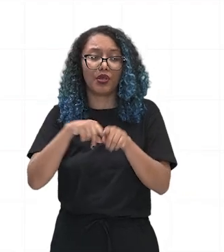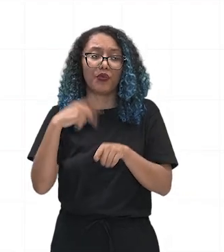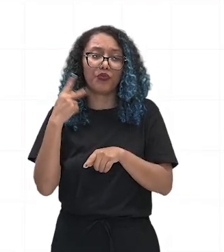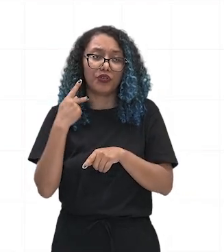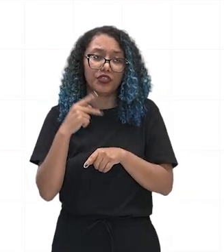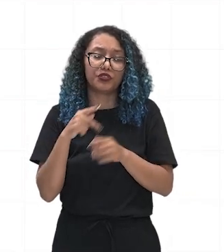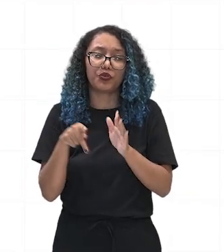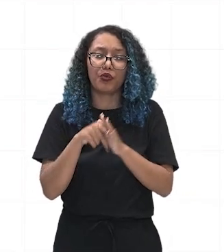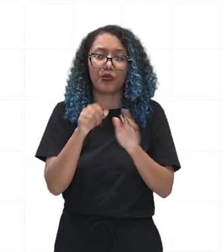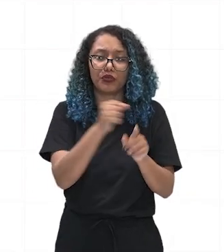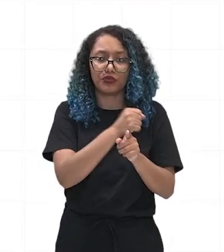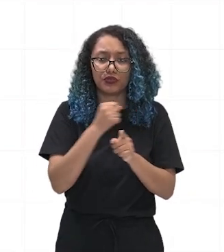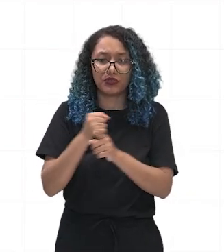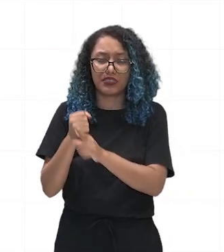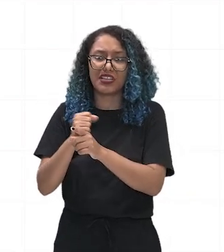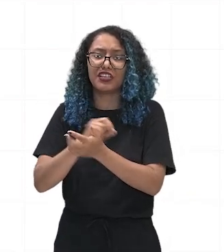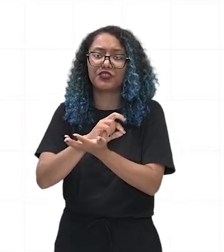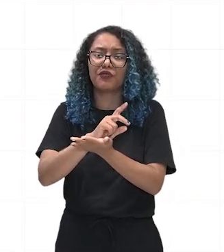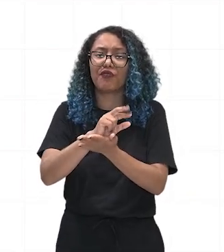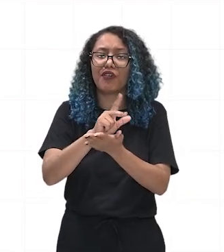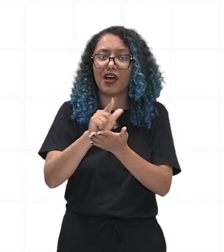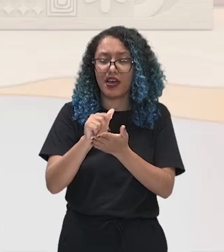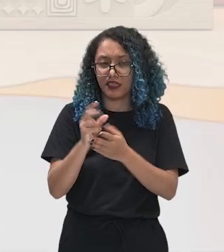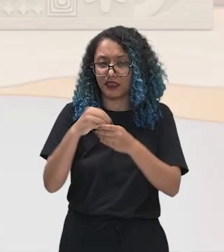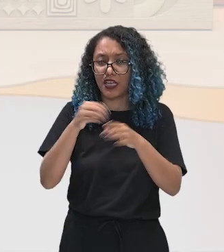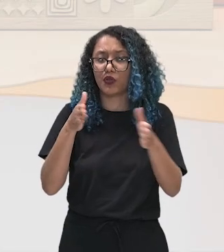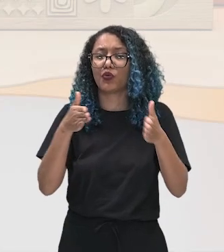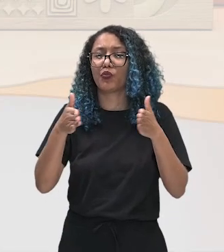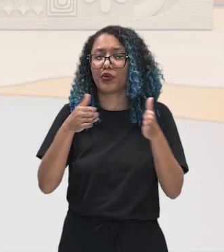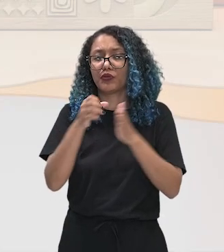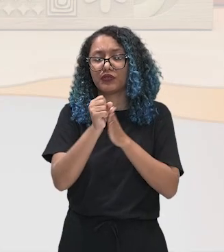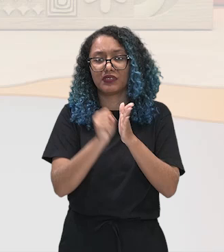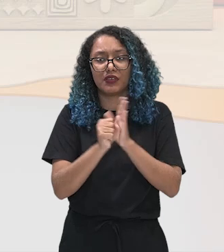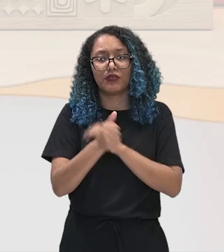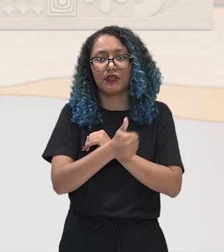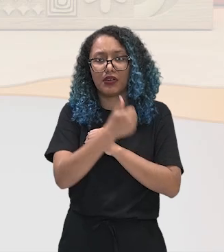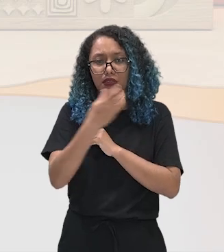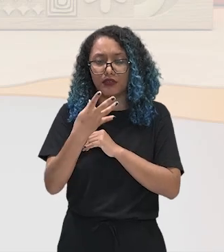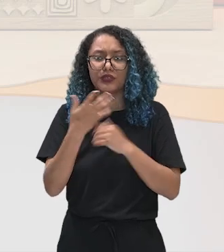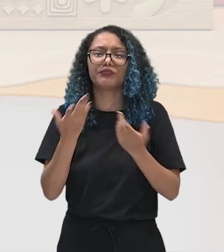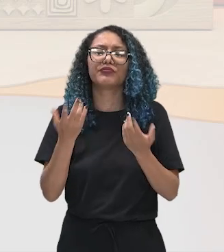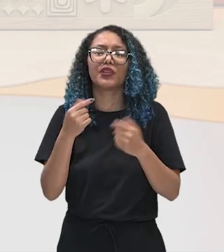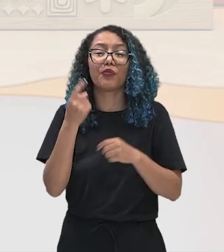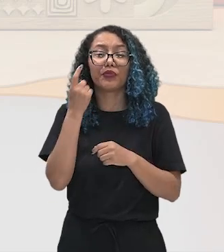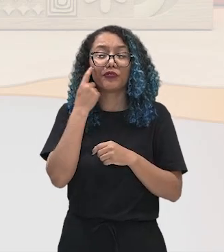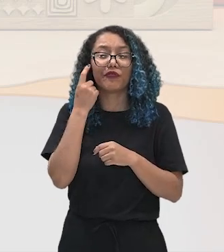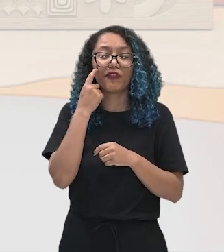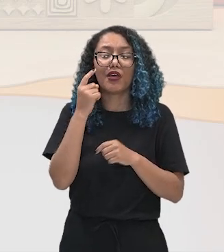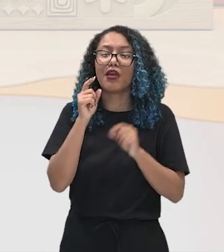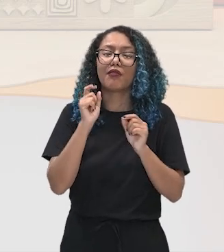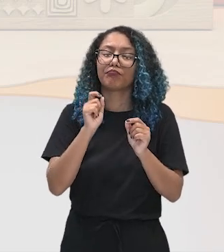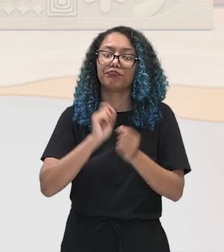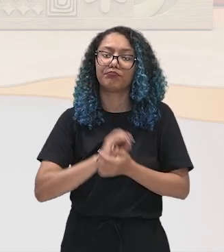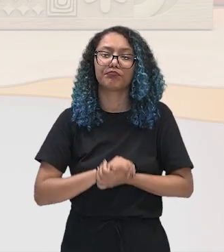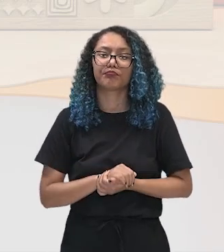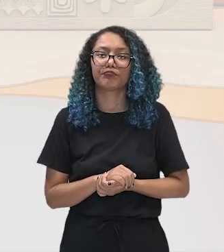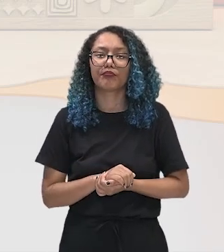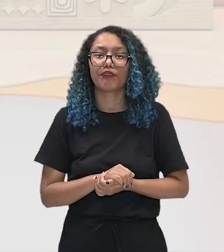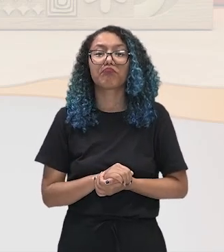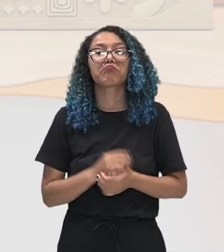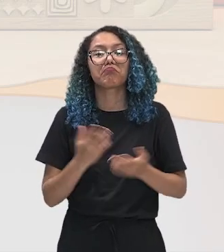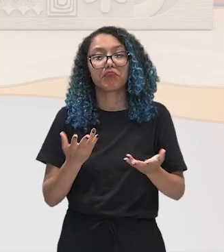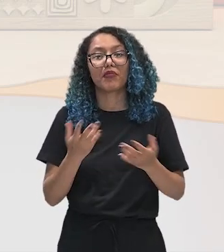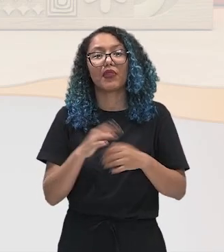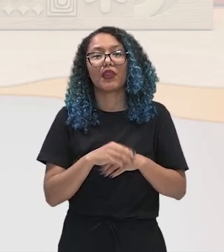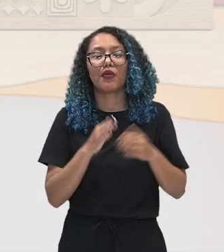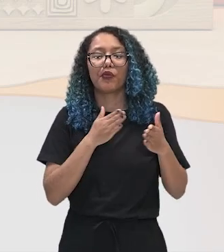muitas sociedades durante o século XIV. Só para a gente ter uma ideia do quanto essas rotas foram